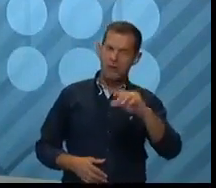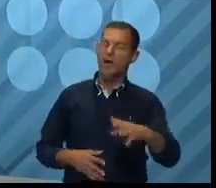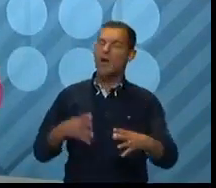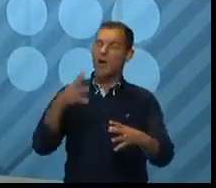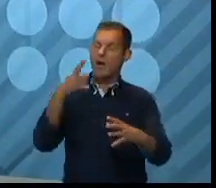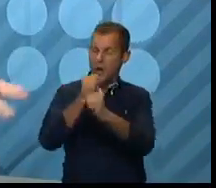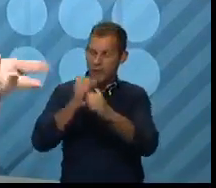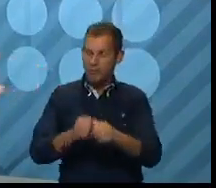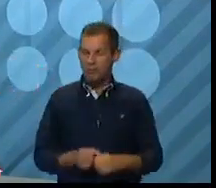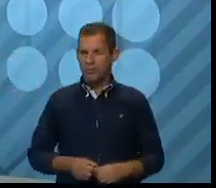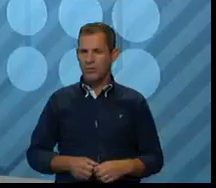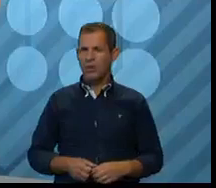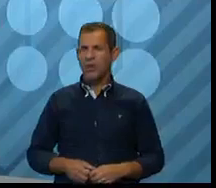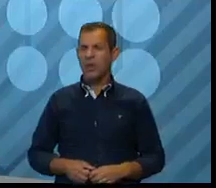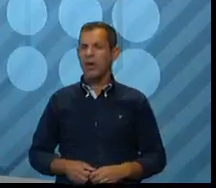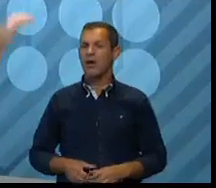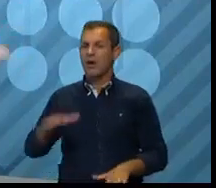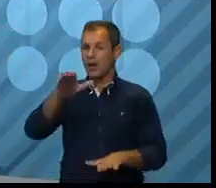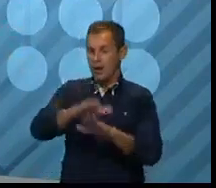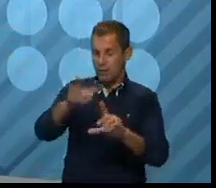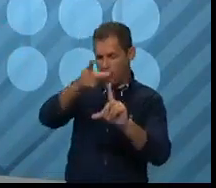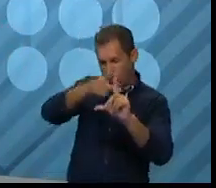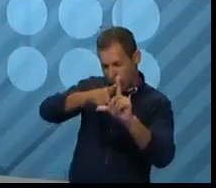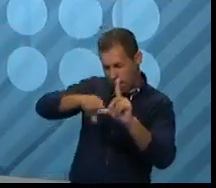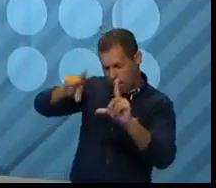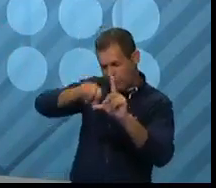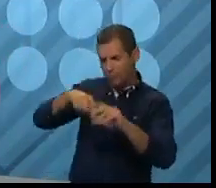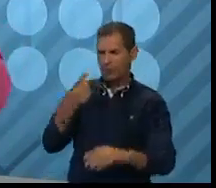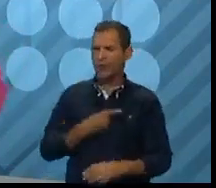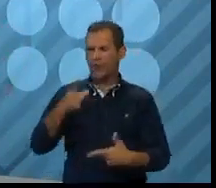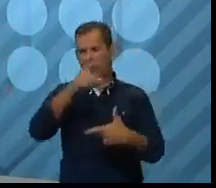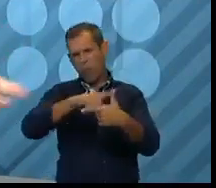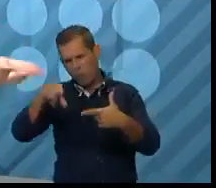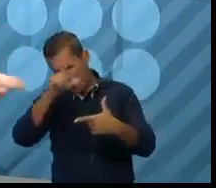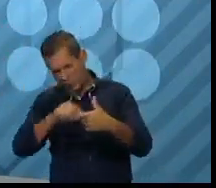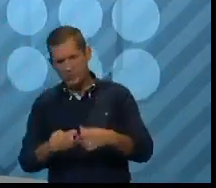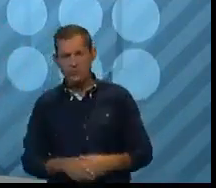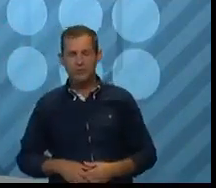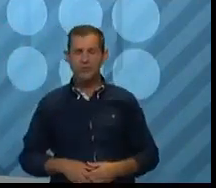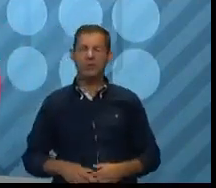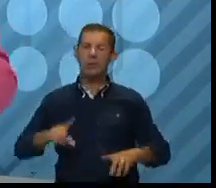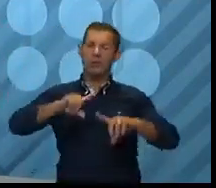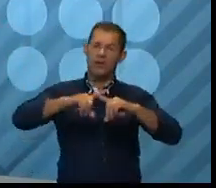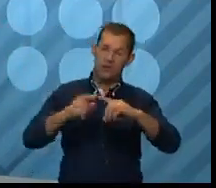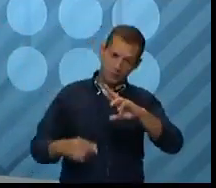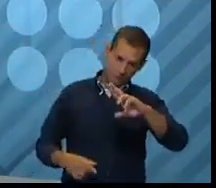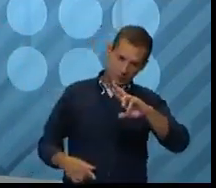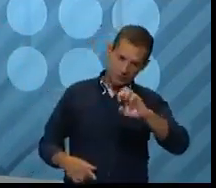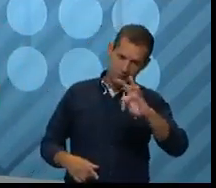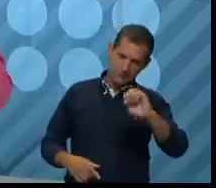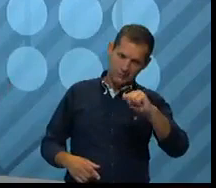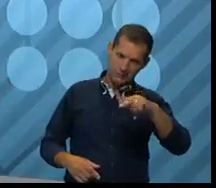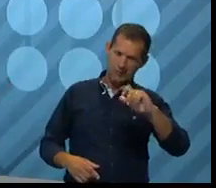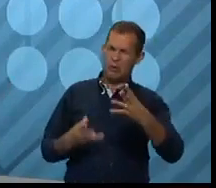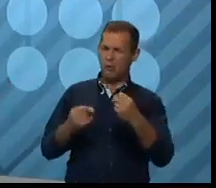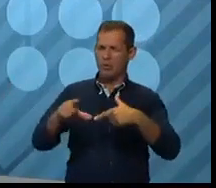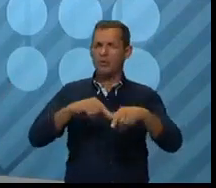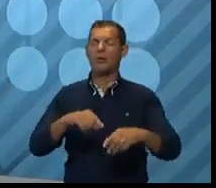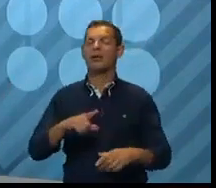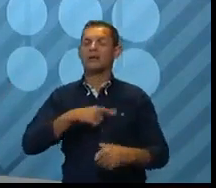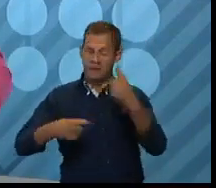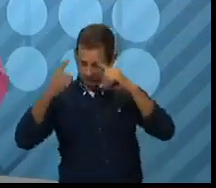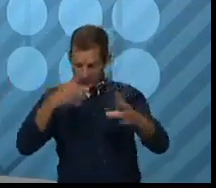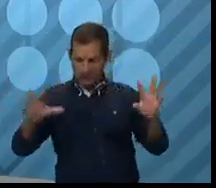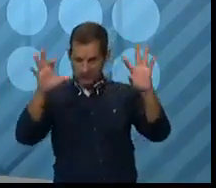curva, porque ficar dividido em retângulos e aumentando é algo trabalhoso. Então, eles trouxeram essa ideia de